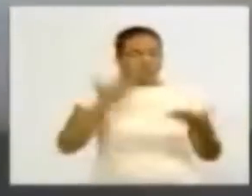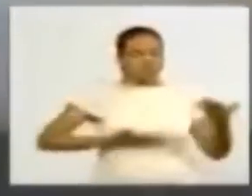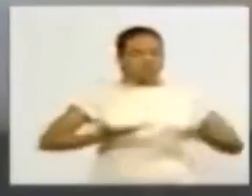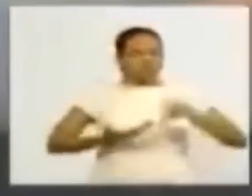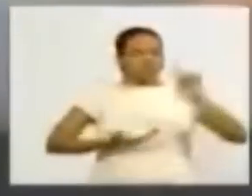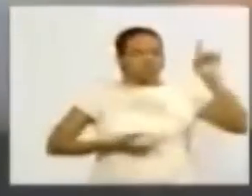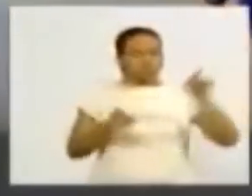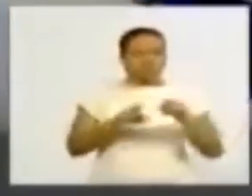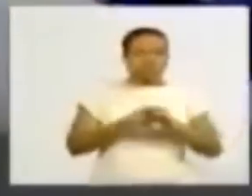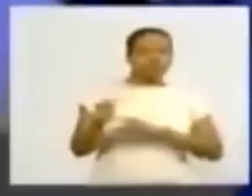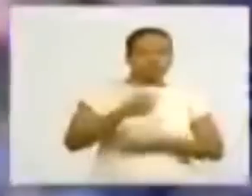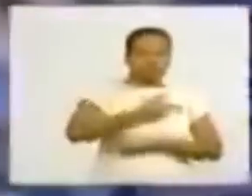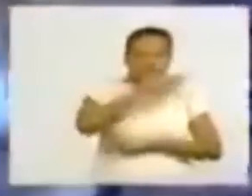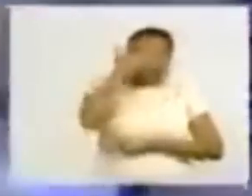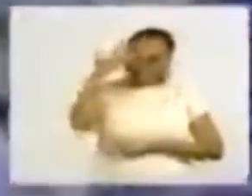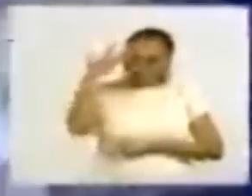e sendo homens.